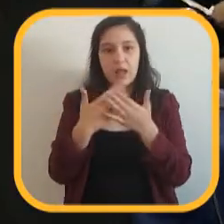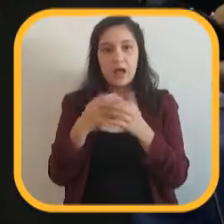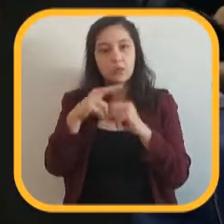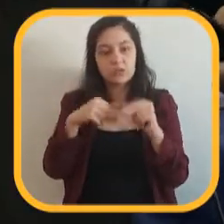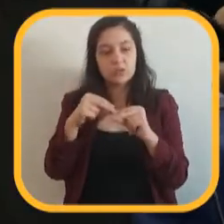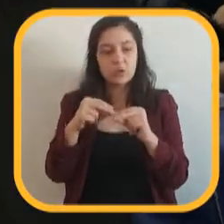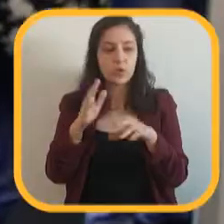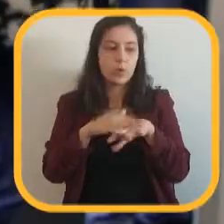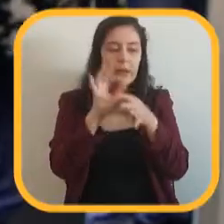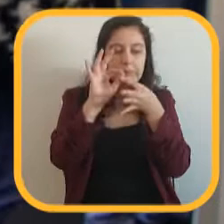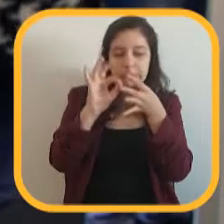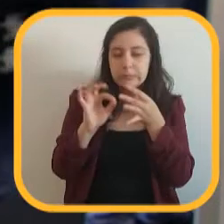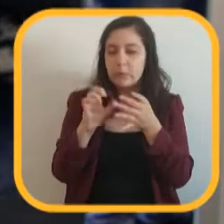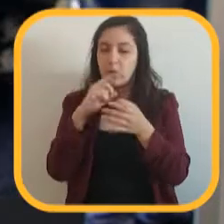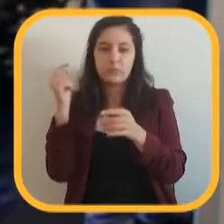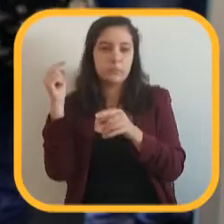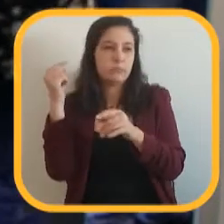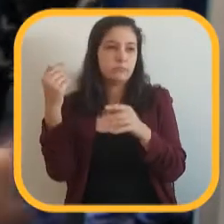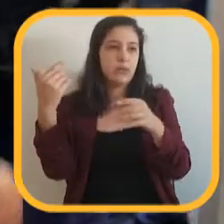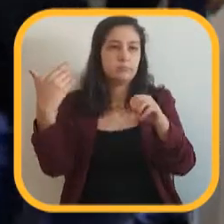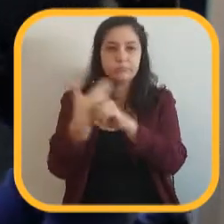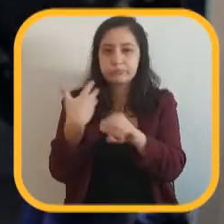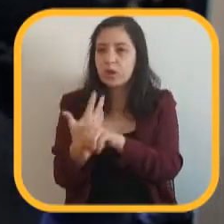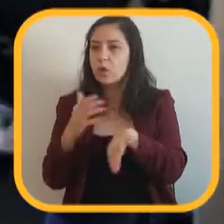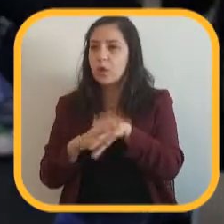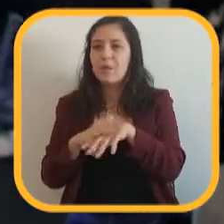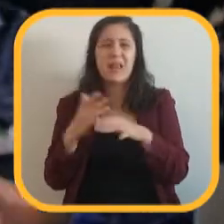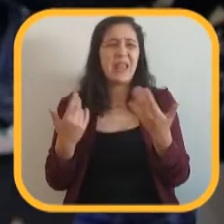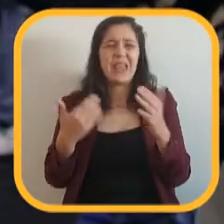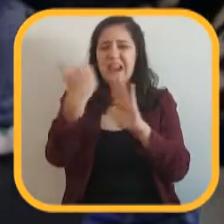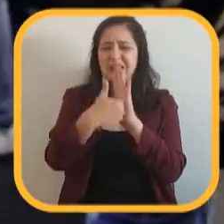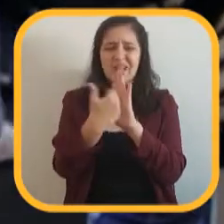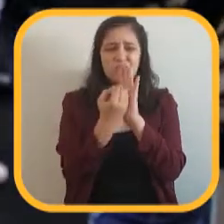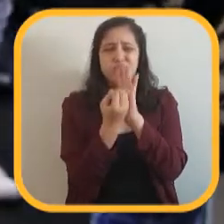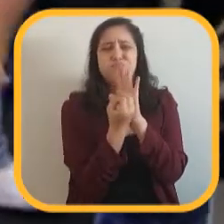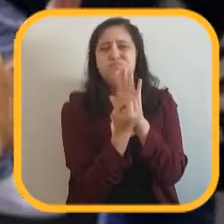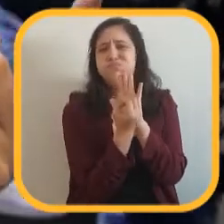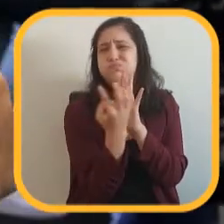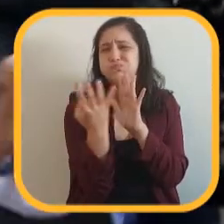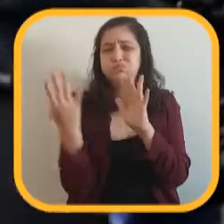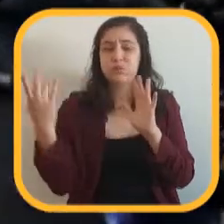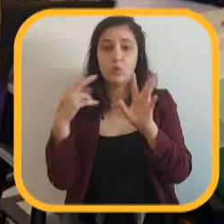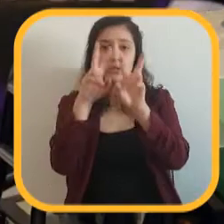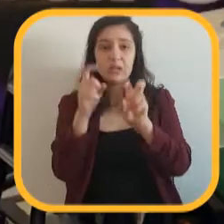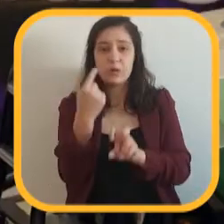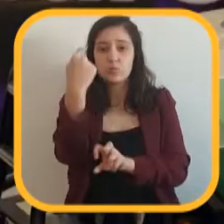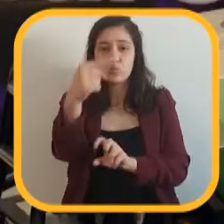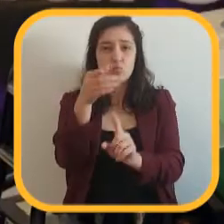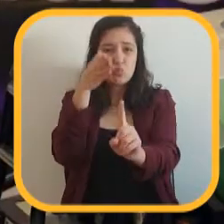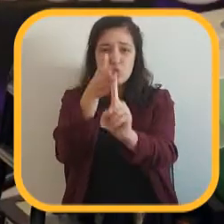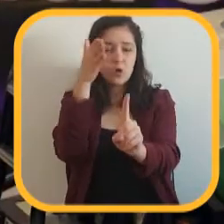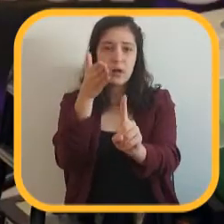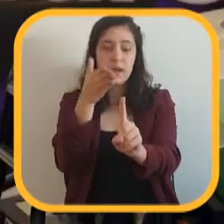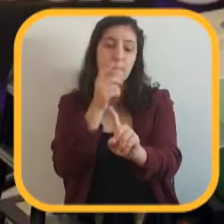atualização, porque pode-nos passar algum pormenor, porque é tanto artigo que sai, são milhares de artigos, só sobre um assunto que nós damos,